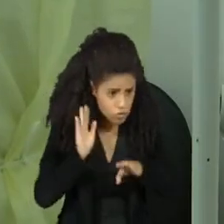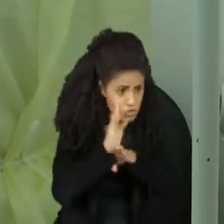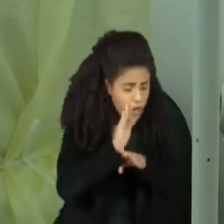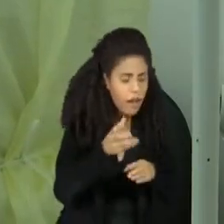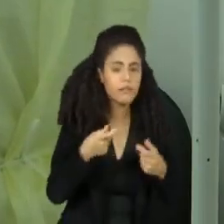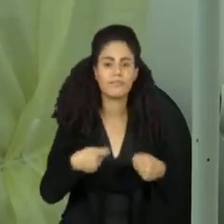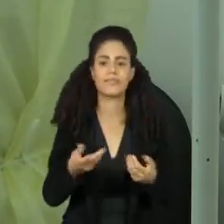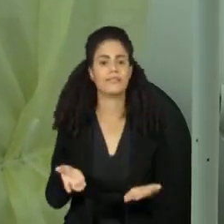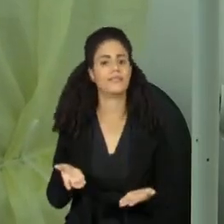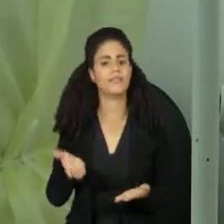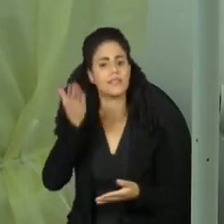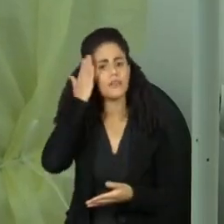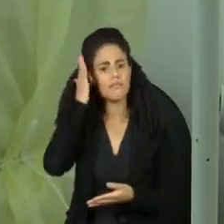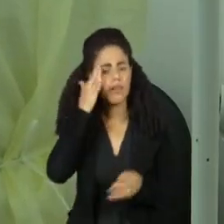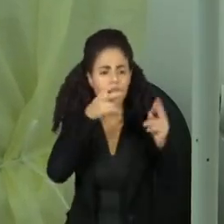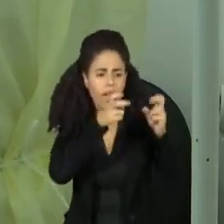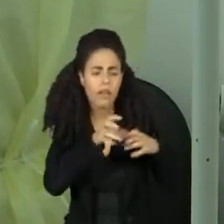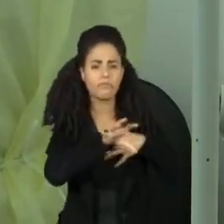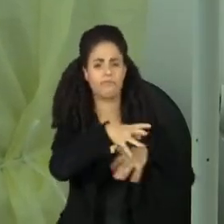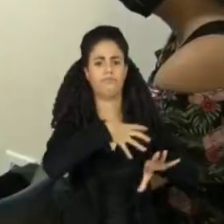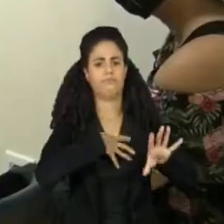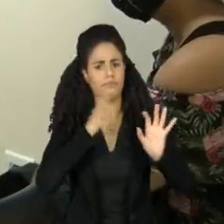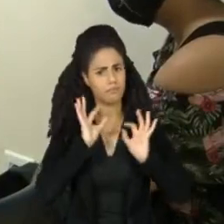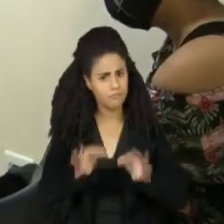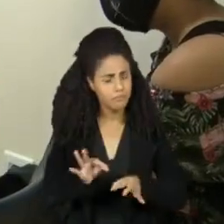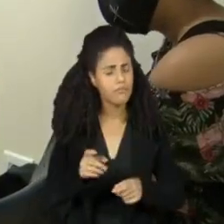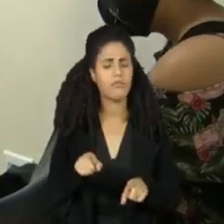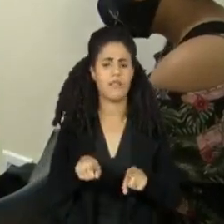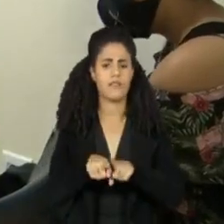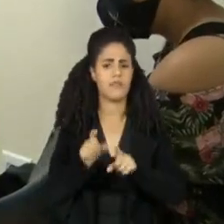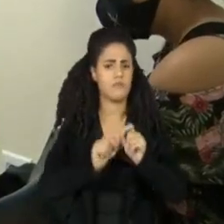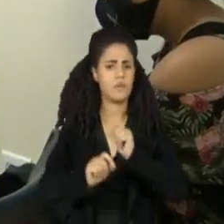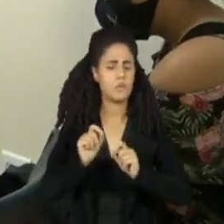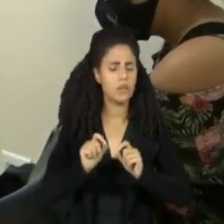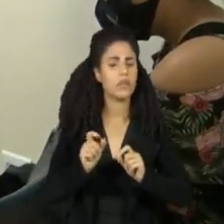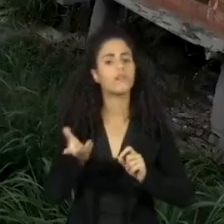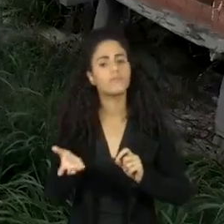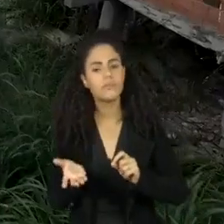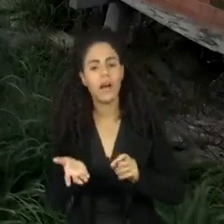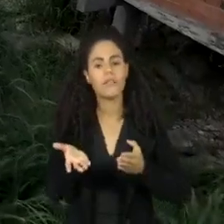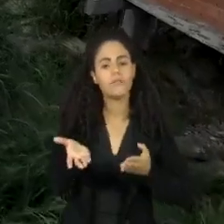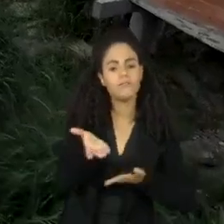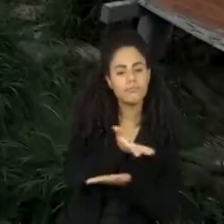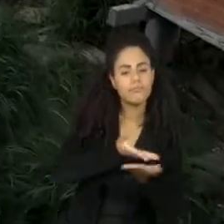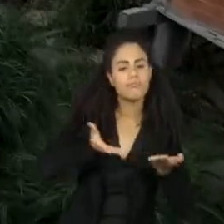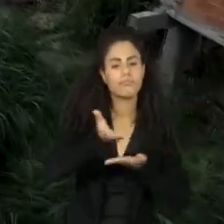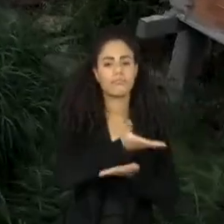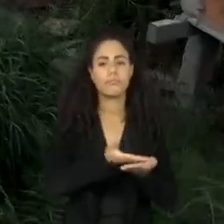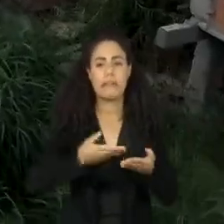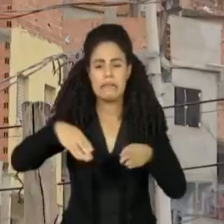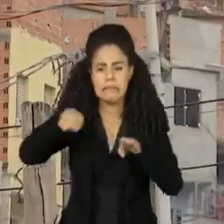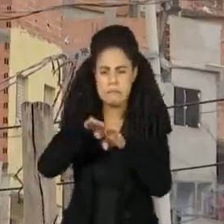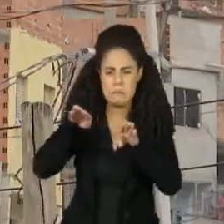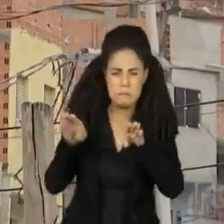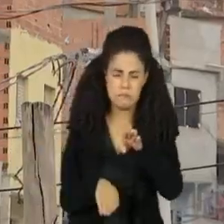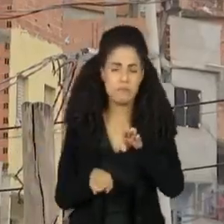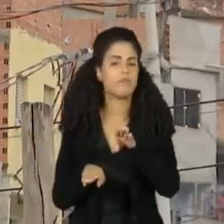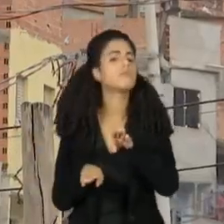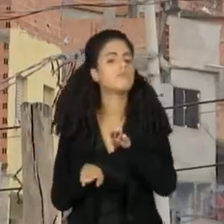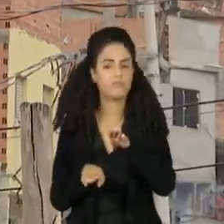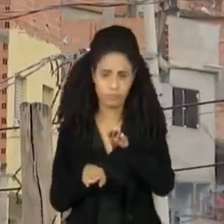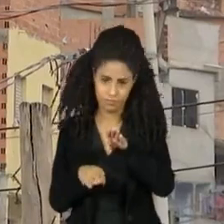a pessoa como todo entender todas as suas necessidades inclusive contextualizadas sobre a desigualdade é uma doença